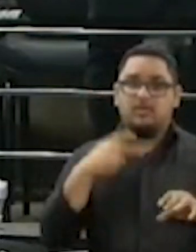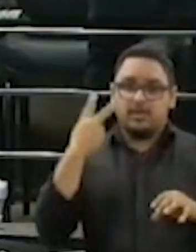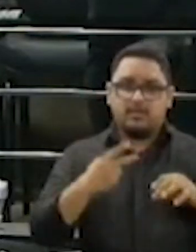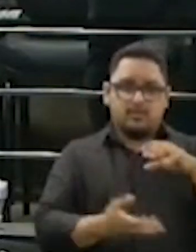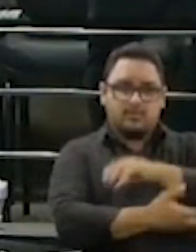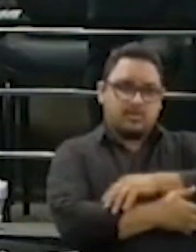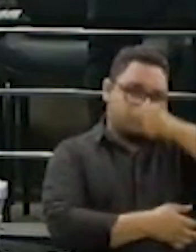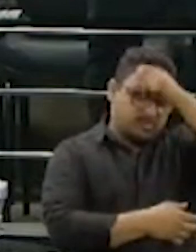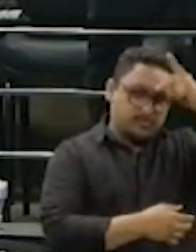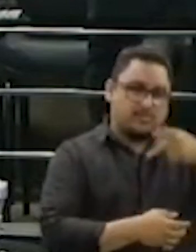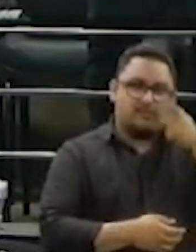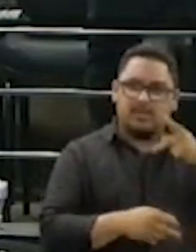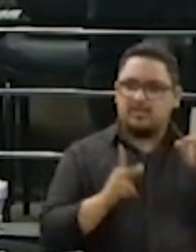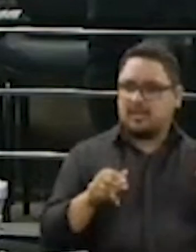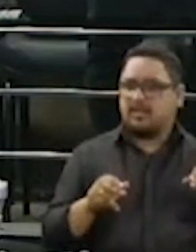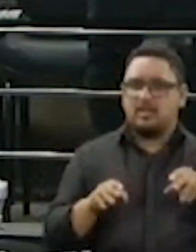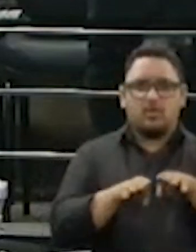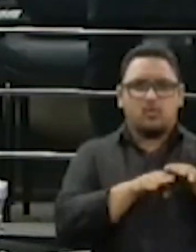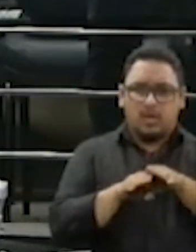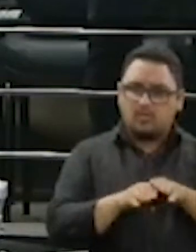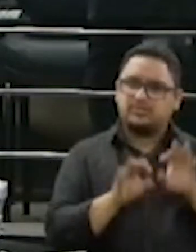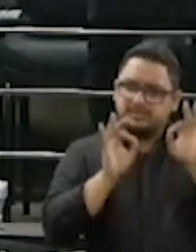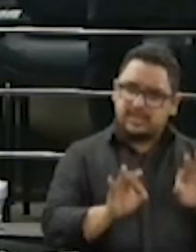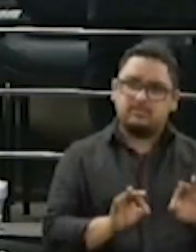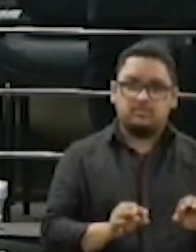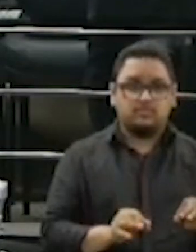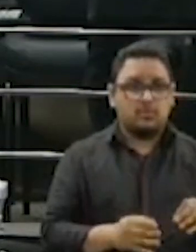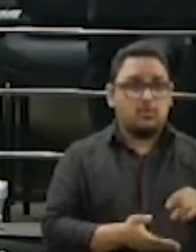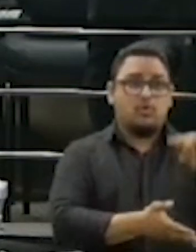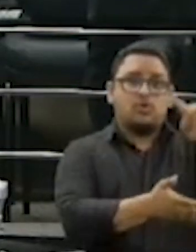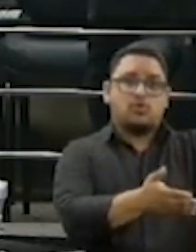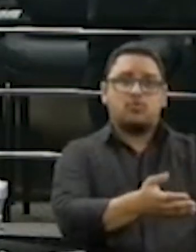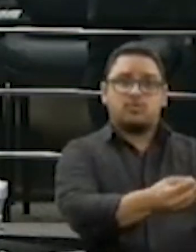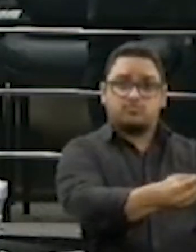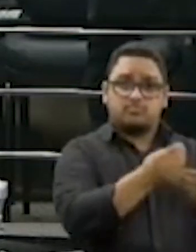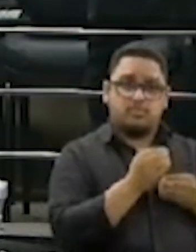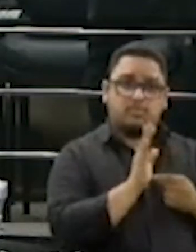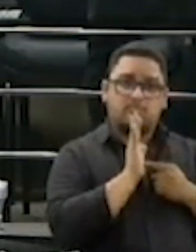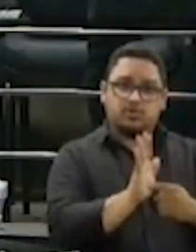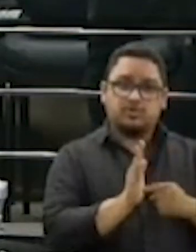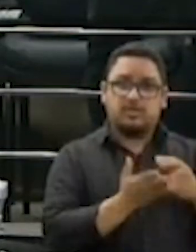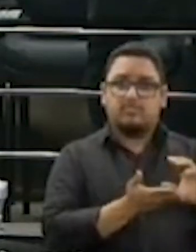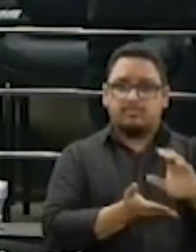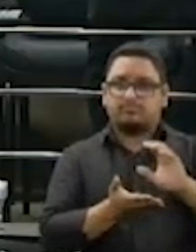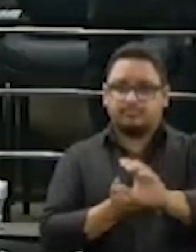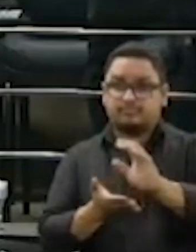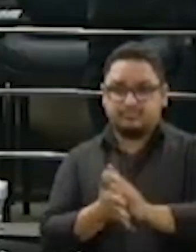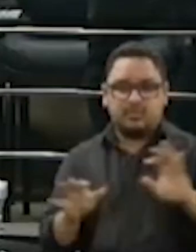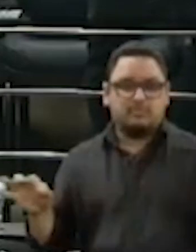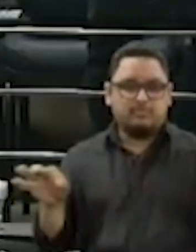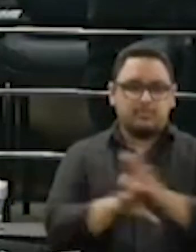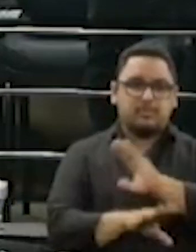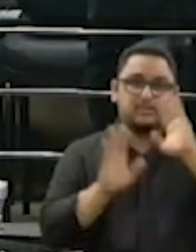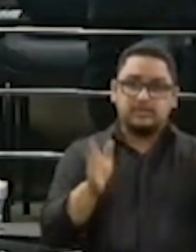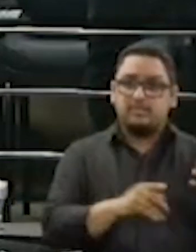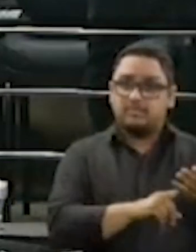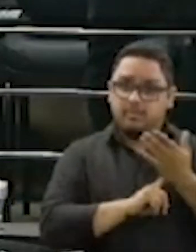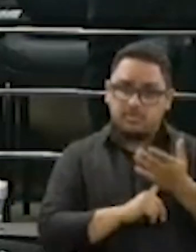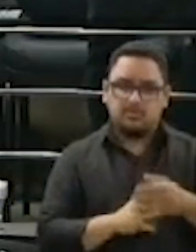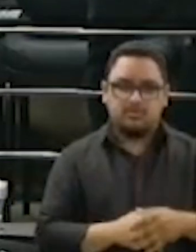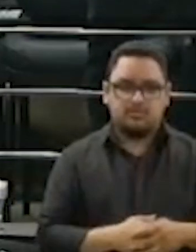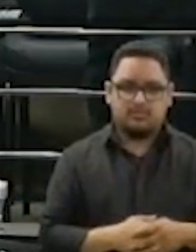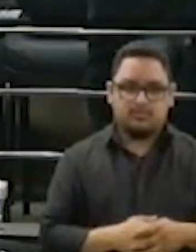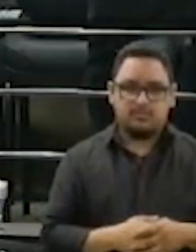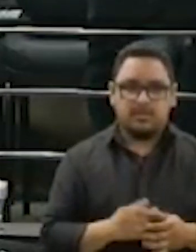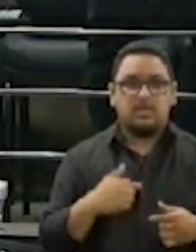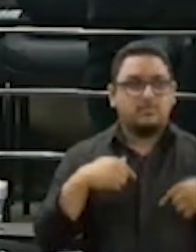tudo legal, mandem o documento vindo da CEMEF mostrando todas as emendas que foram pagas. Todas.